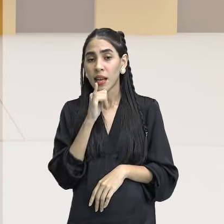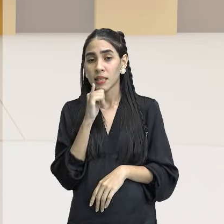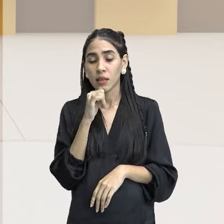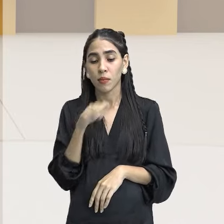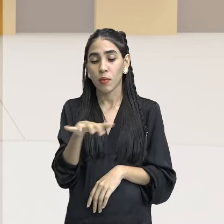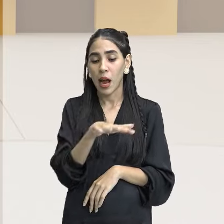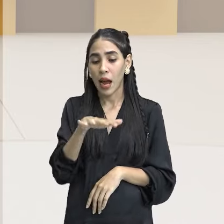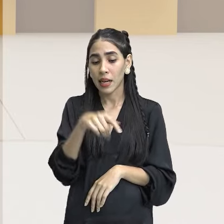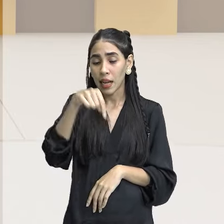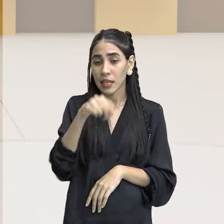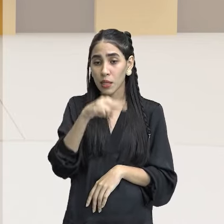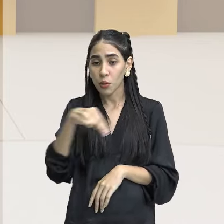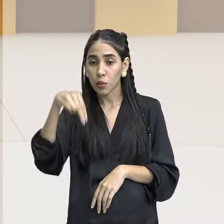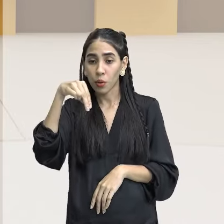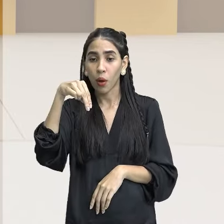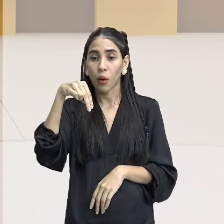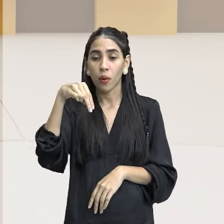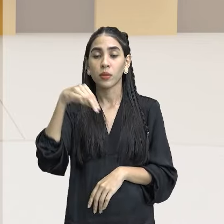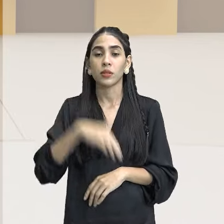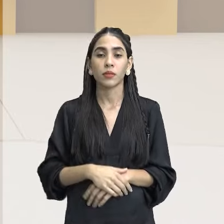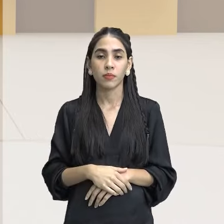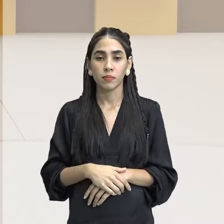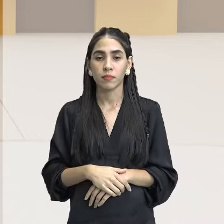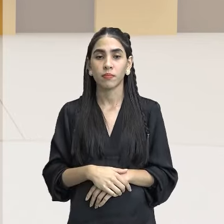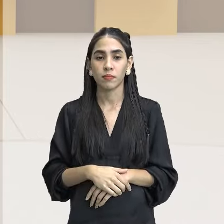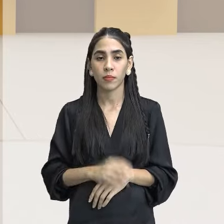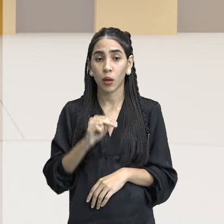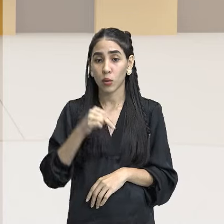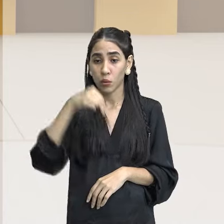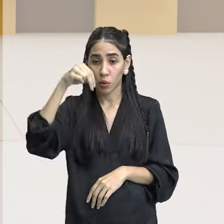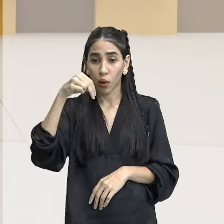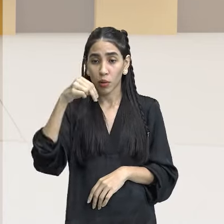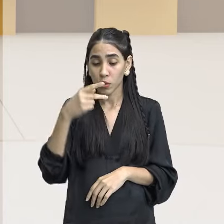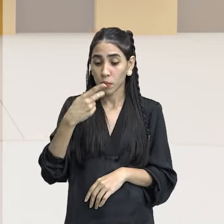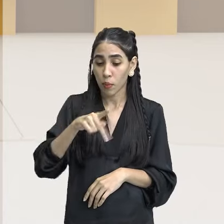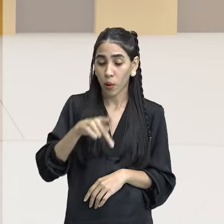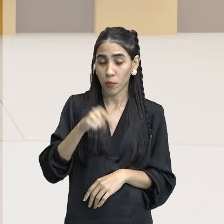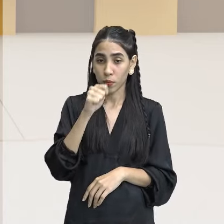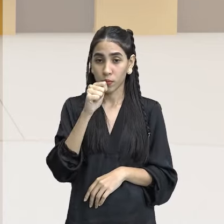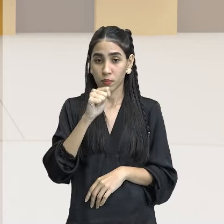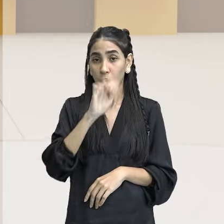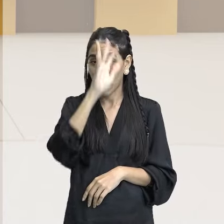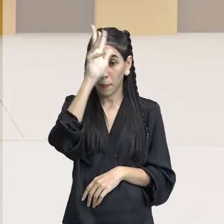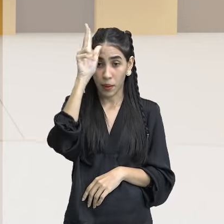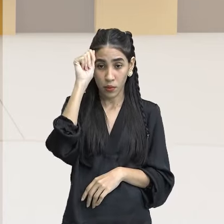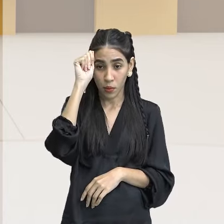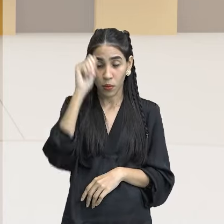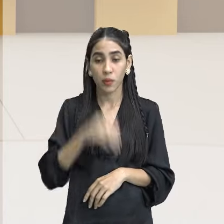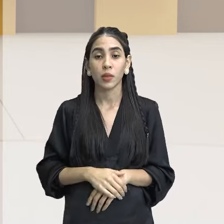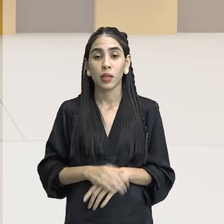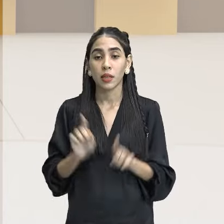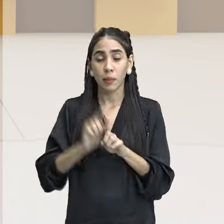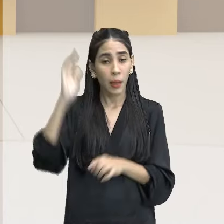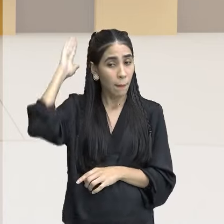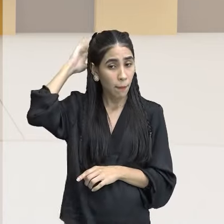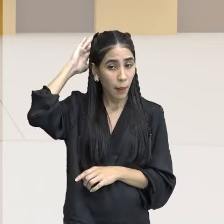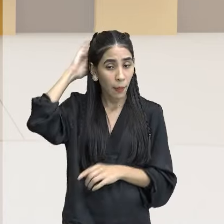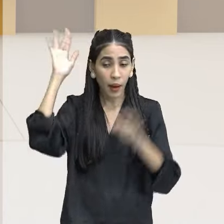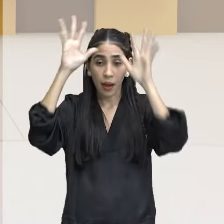da região norte, né, pega muito a área da região norte aqui do estado do Amazonas, pega o Pará, o Amapá,